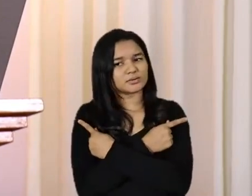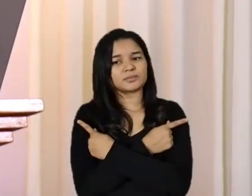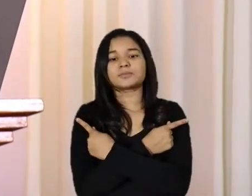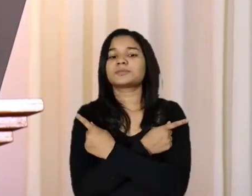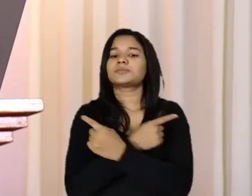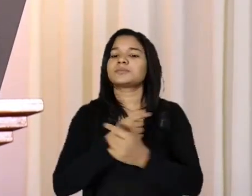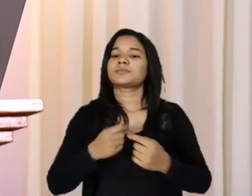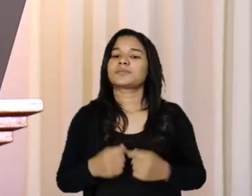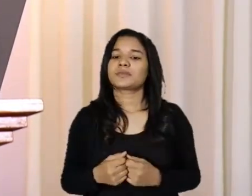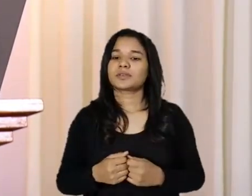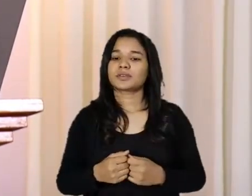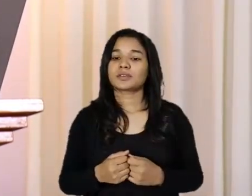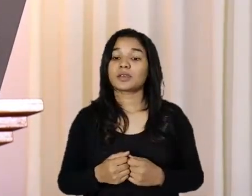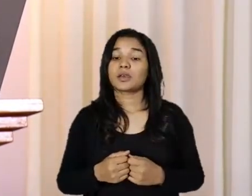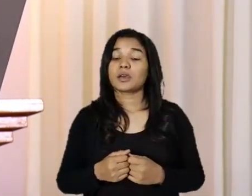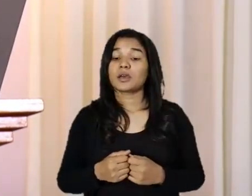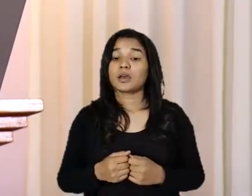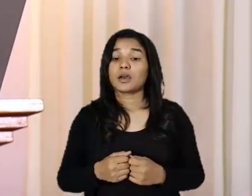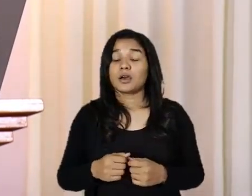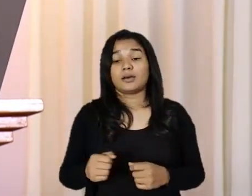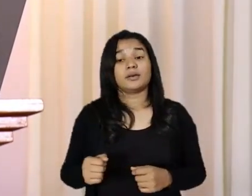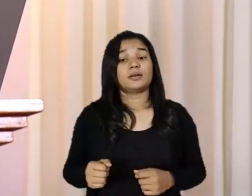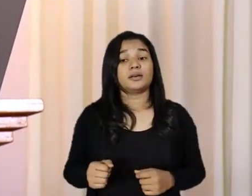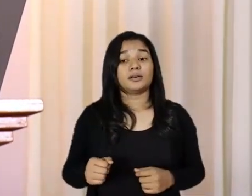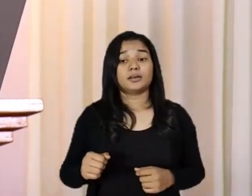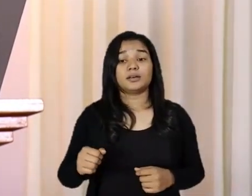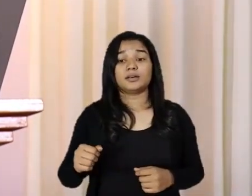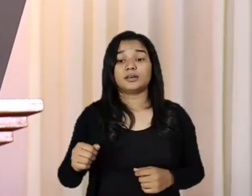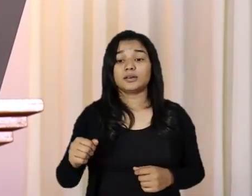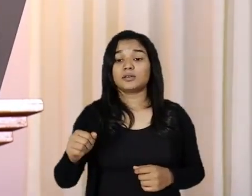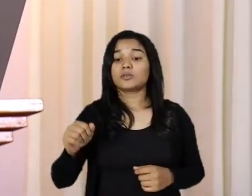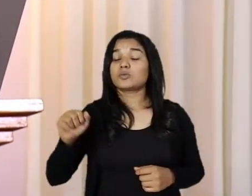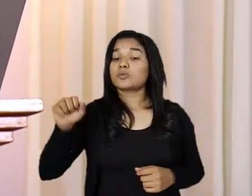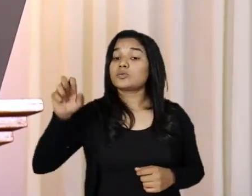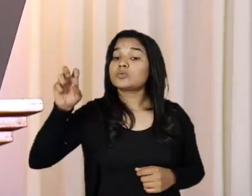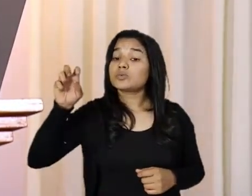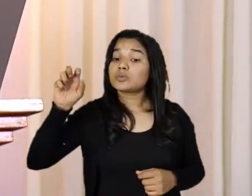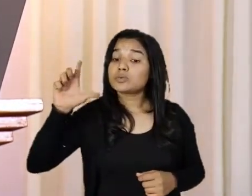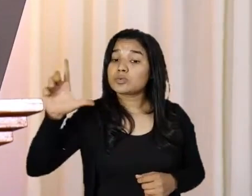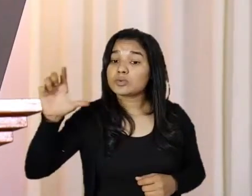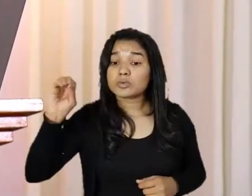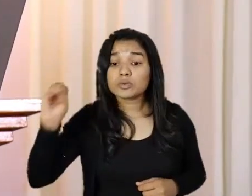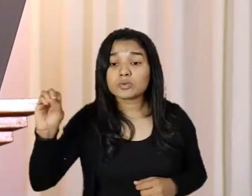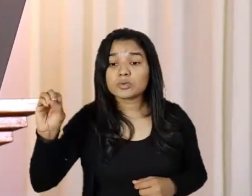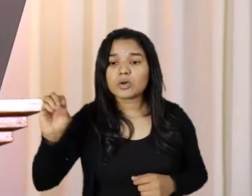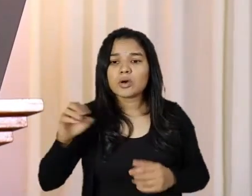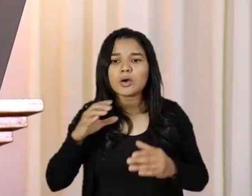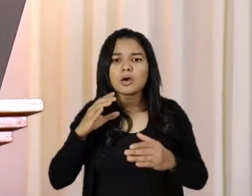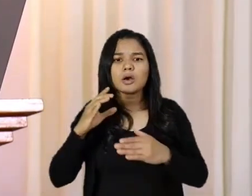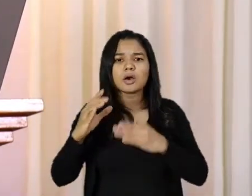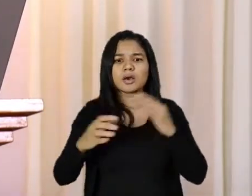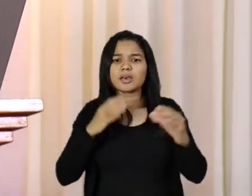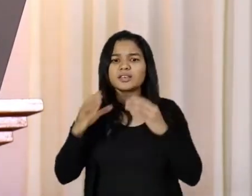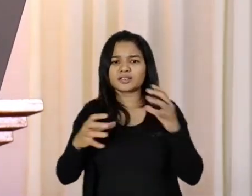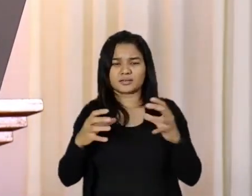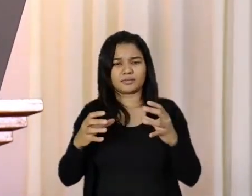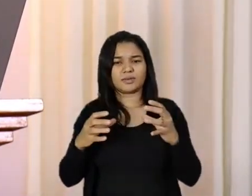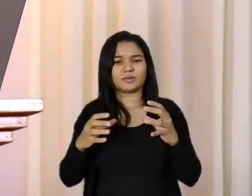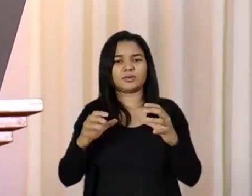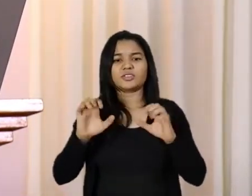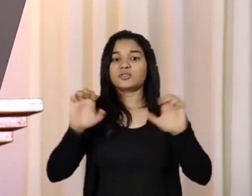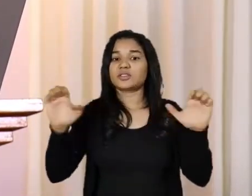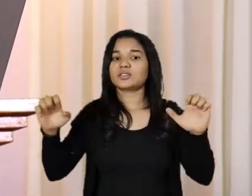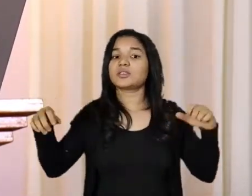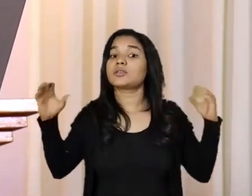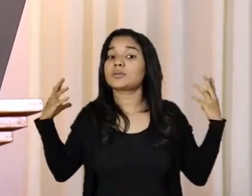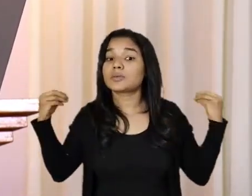Gomorra, eram 5 as cidades da planície, quando Ló recebeu a advertência daqueles visitantes celestiais, Ló titubeou, de tal forma